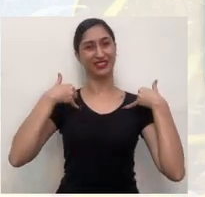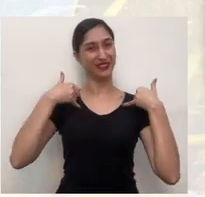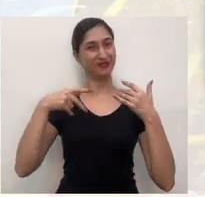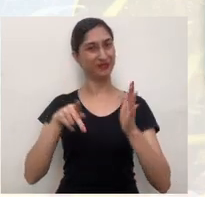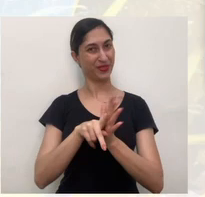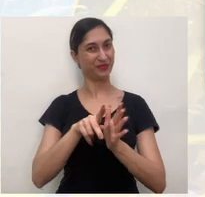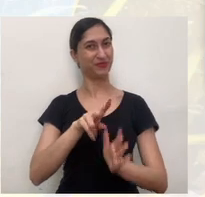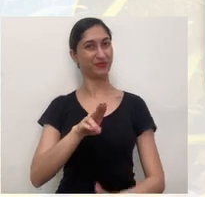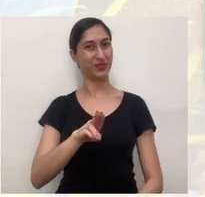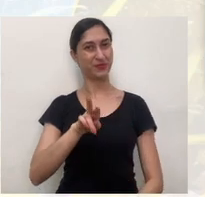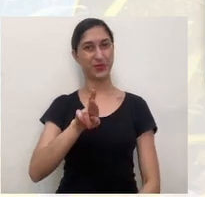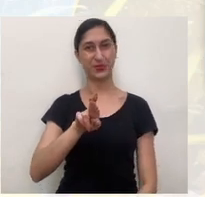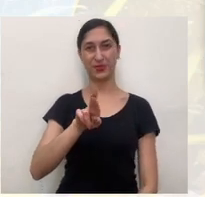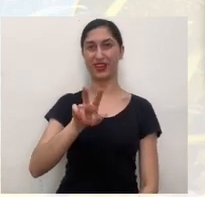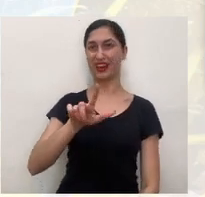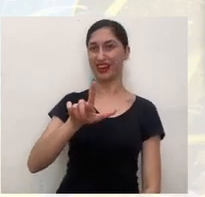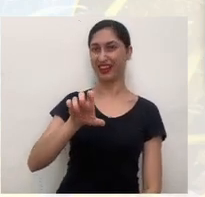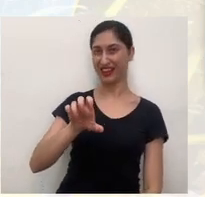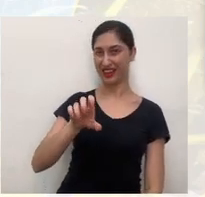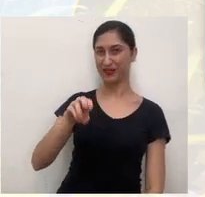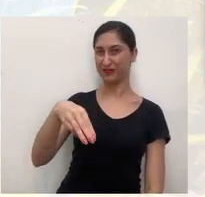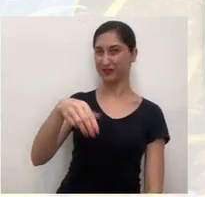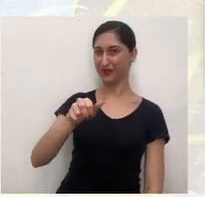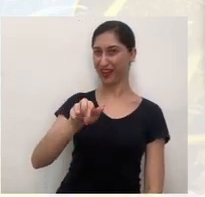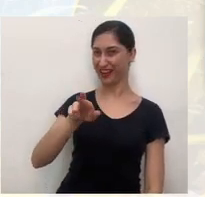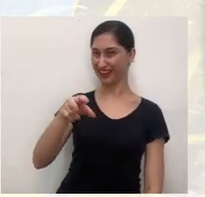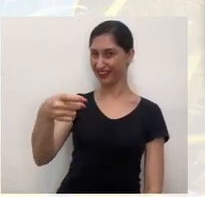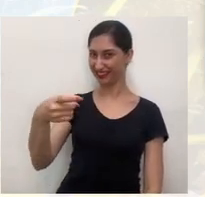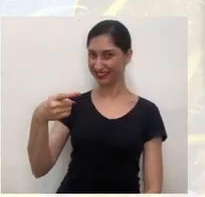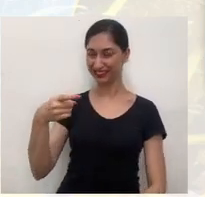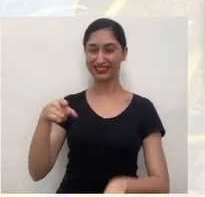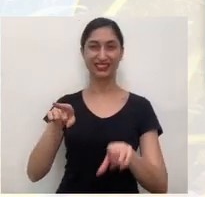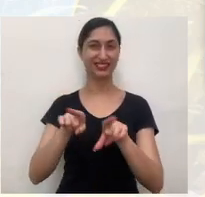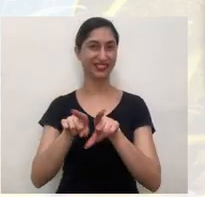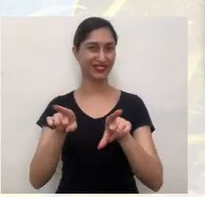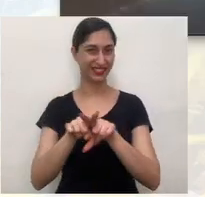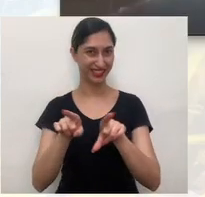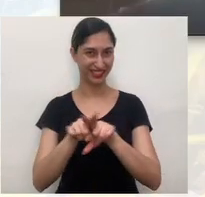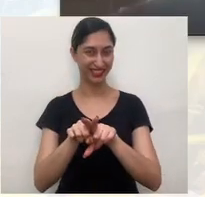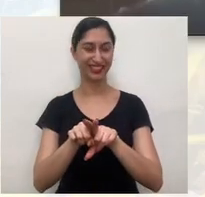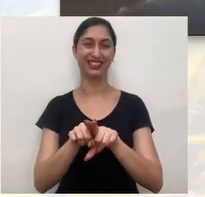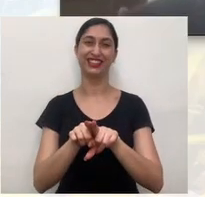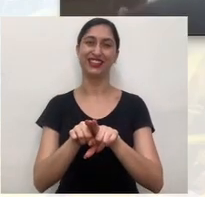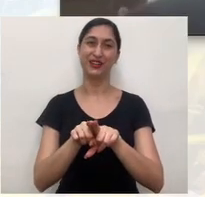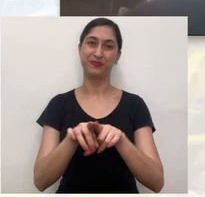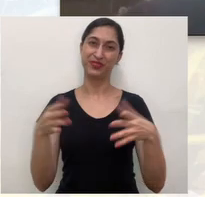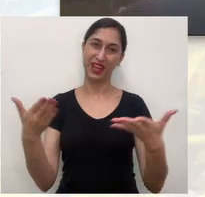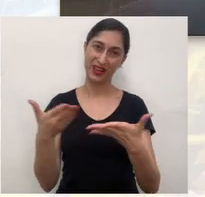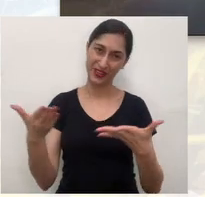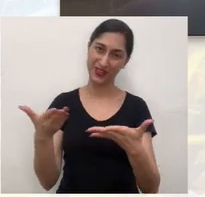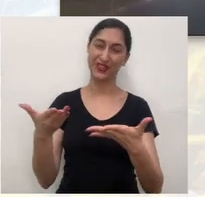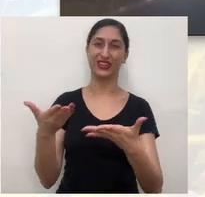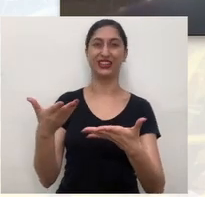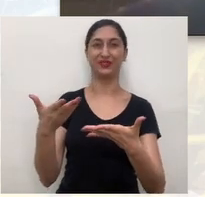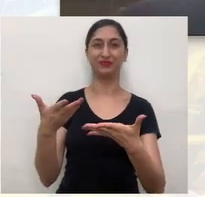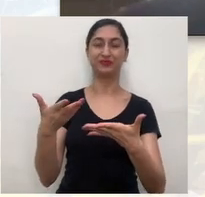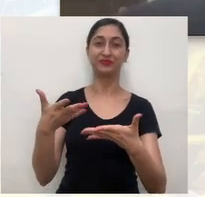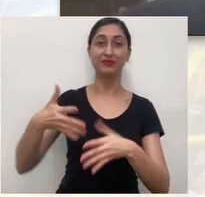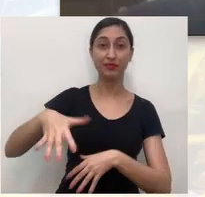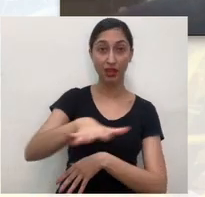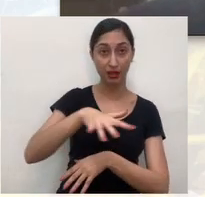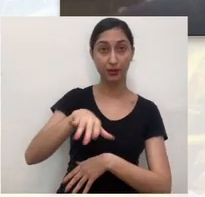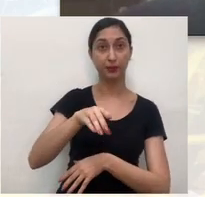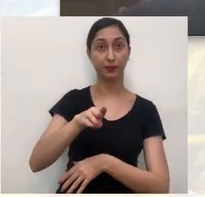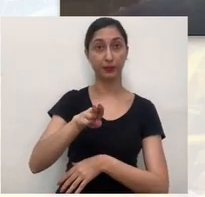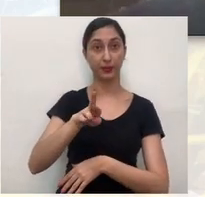Marx e ao recentíssimo, né, José, anúncio do reconhecimento do sítio Burle Marx como patrimônio